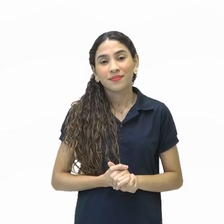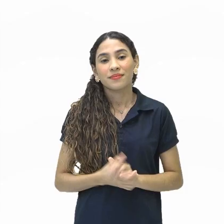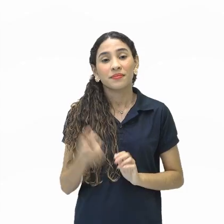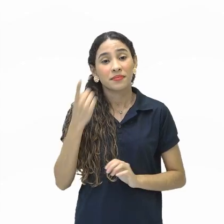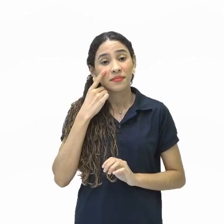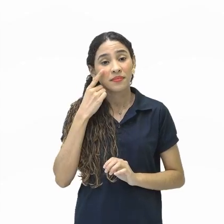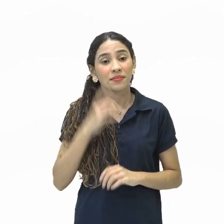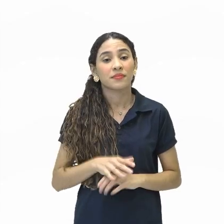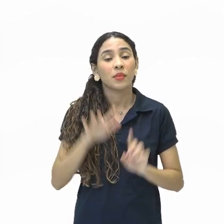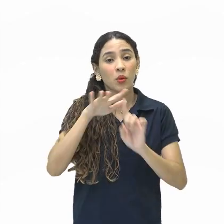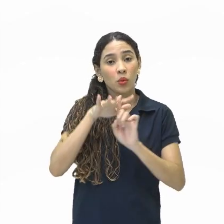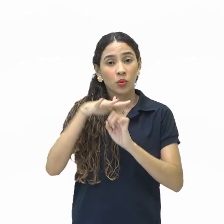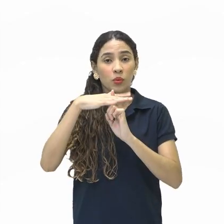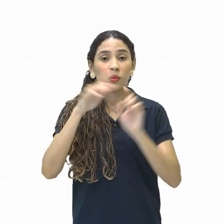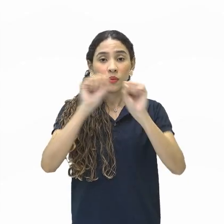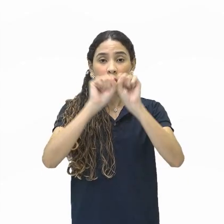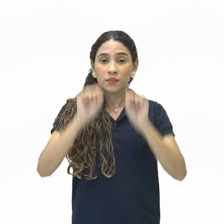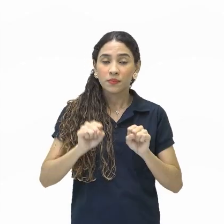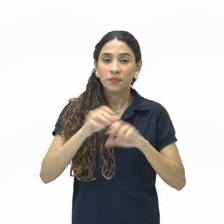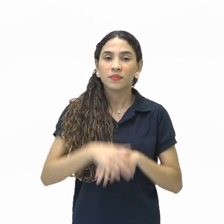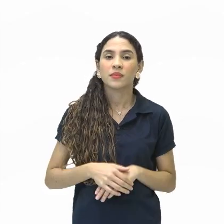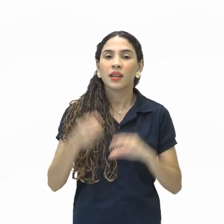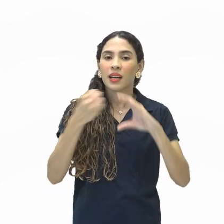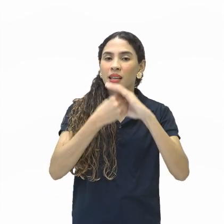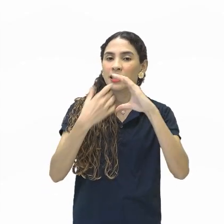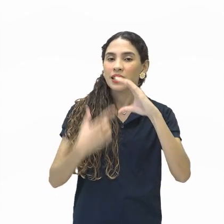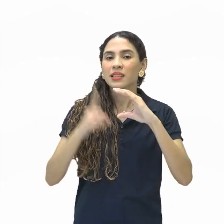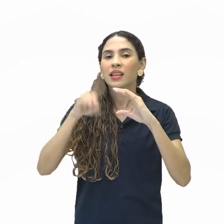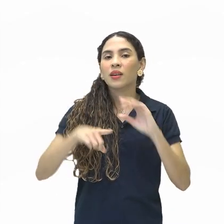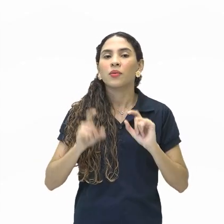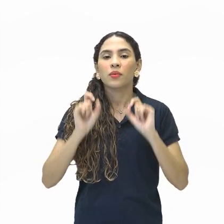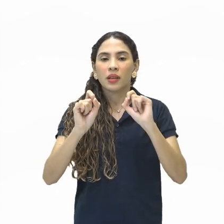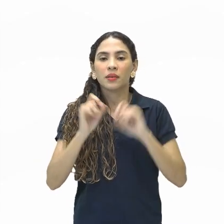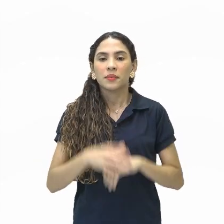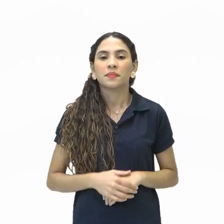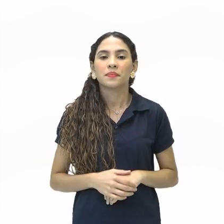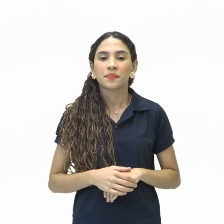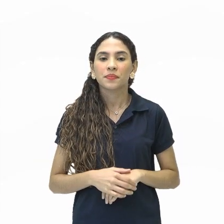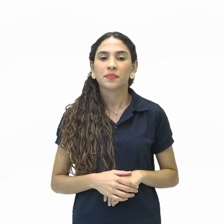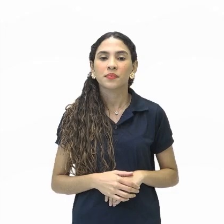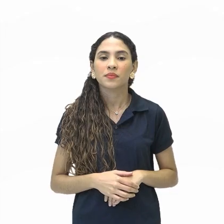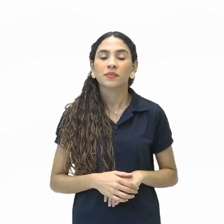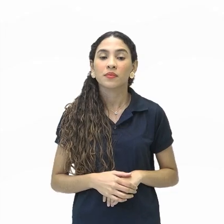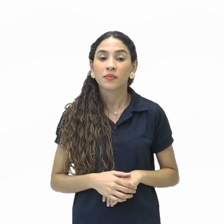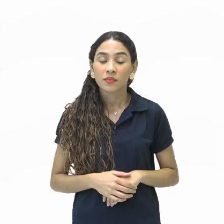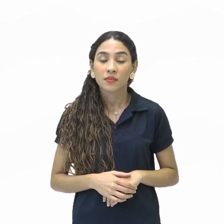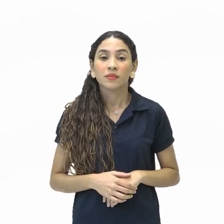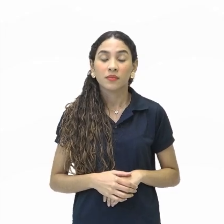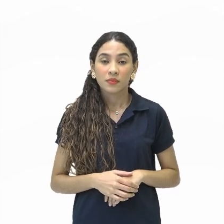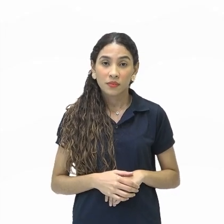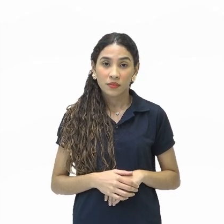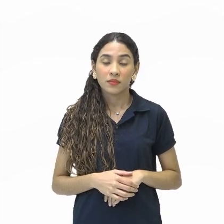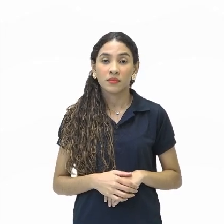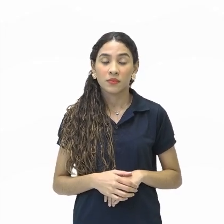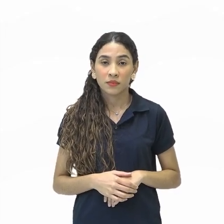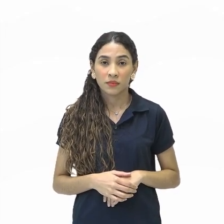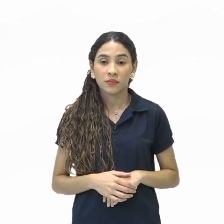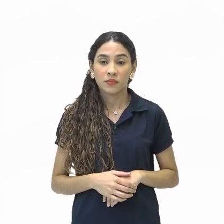o sistema socialista, uma das características dele é justamente